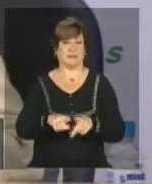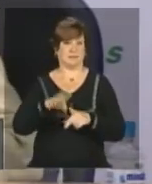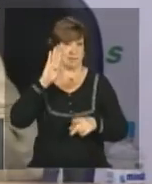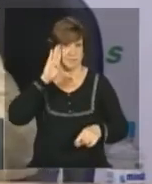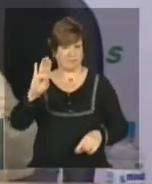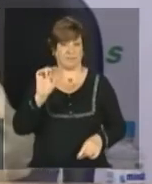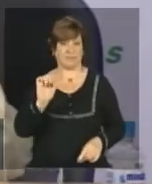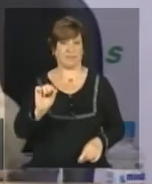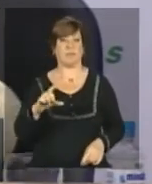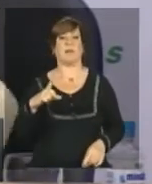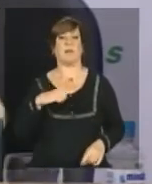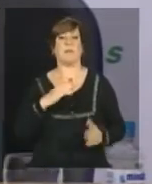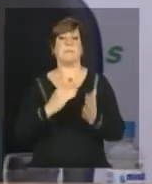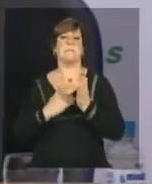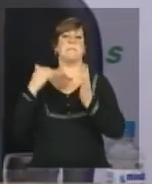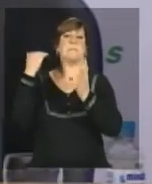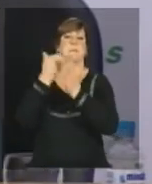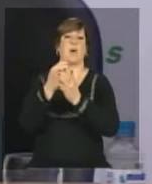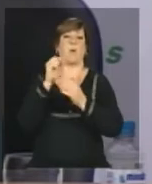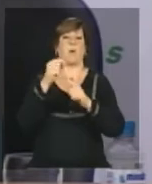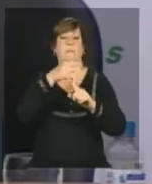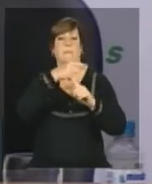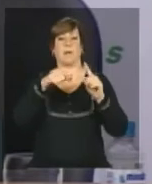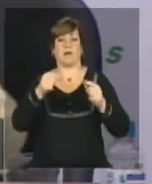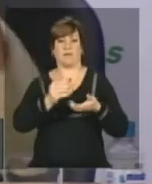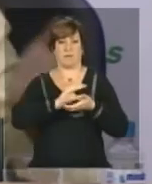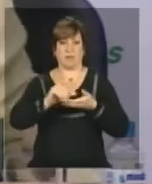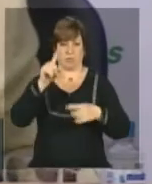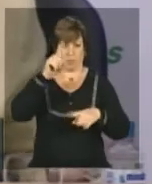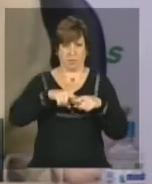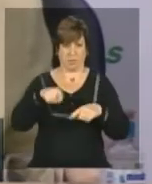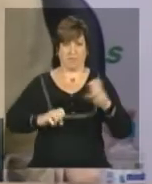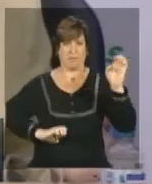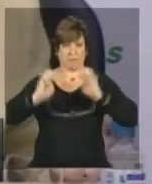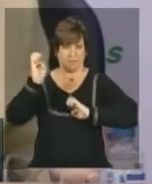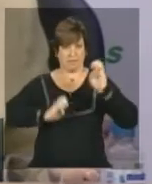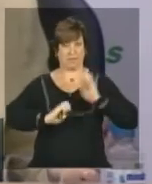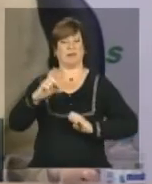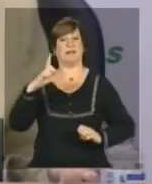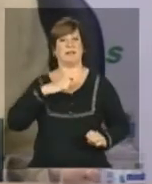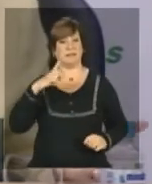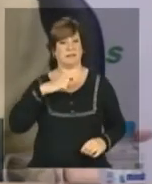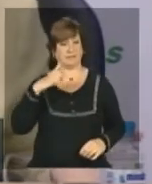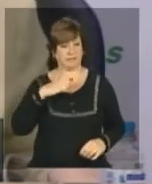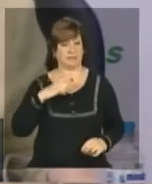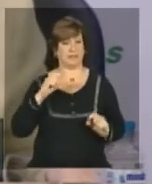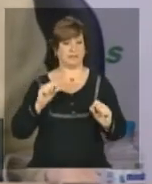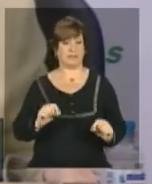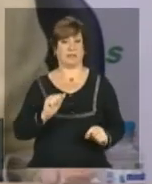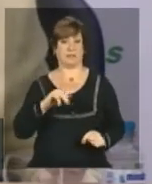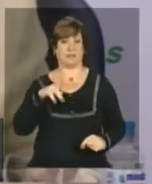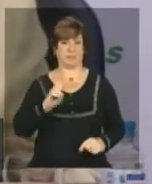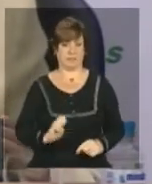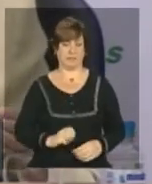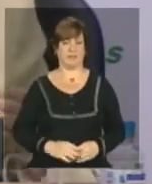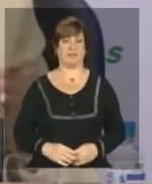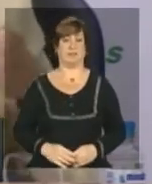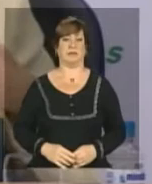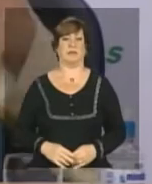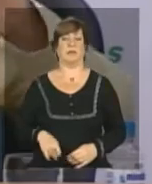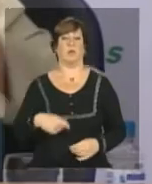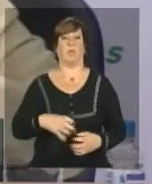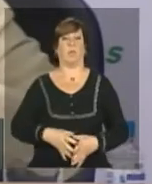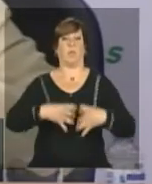tudo, mais do que a metade do investimento total da companhia está com a IP.